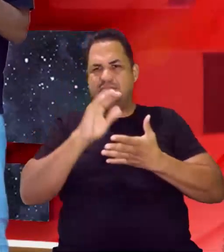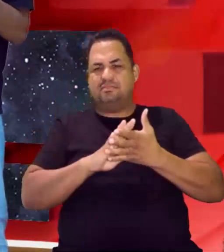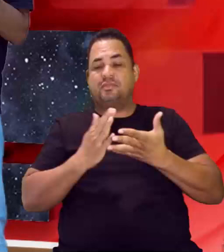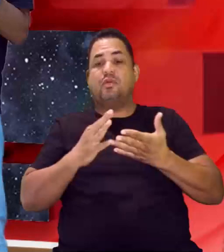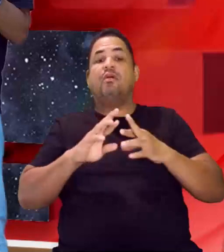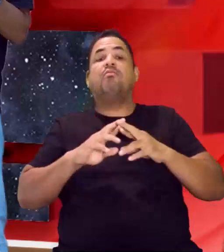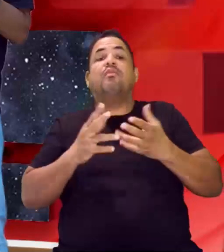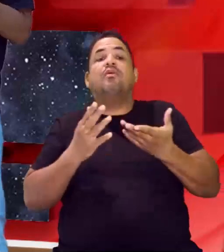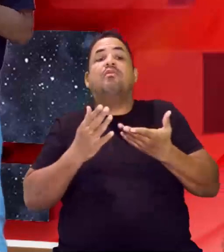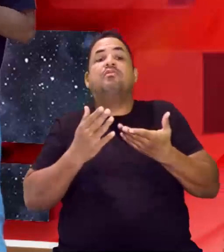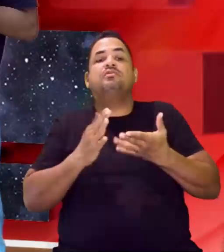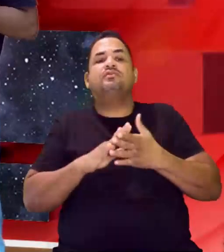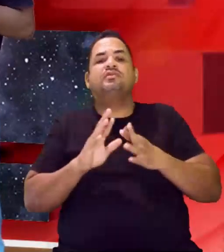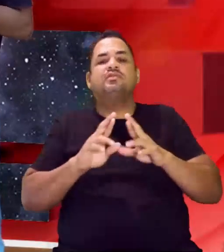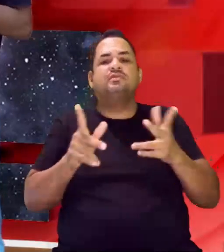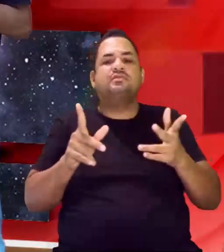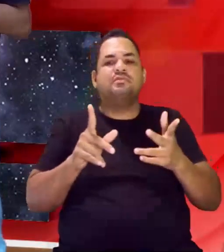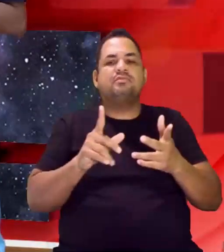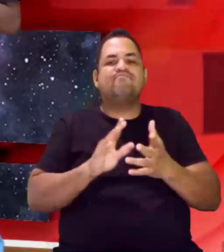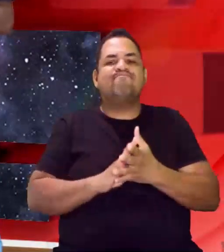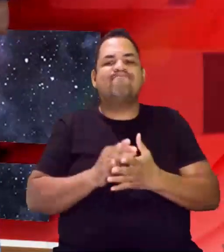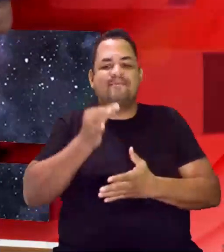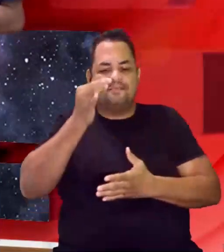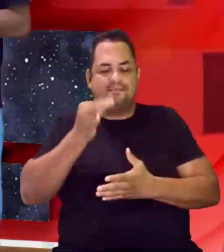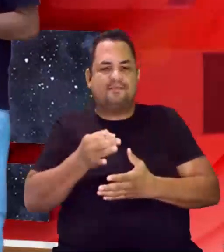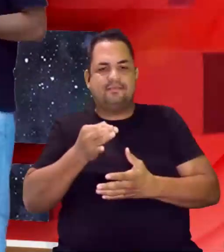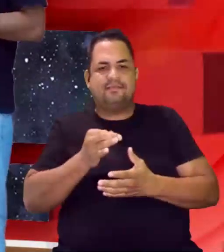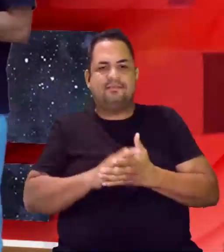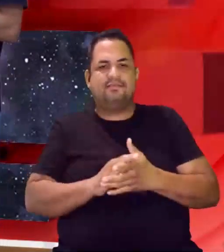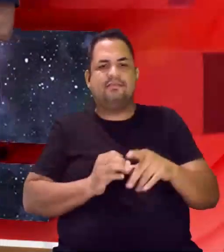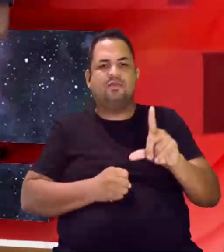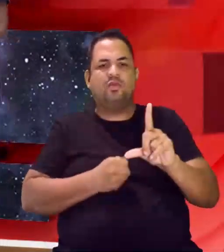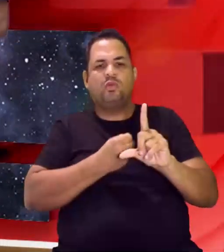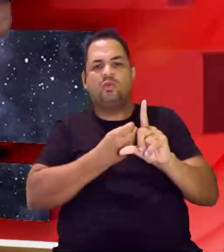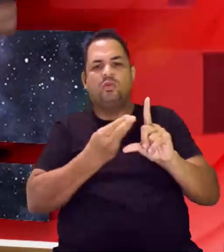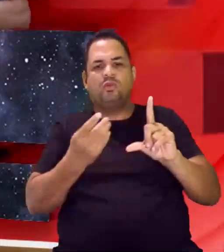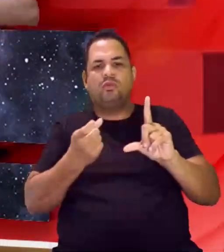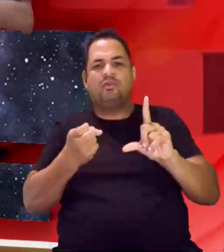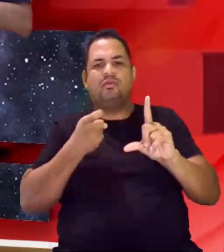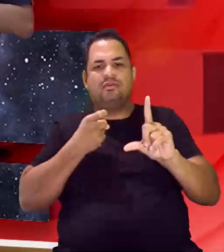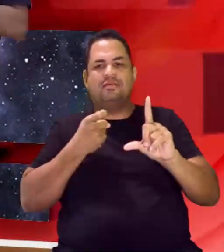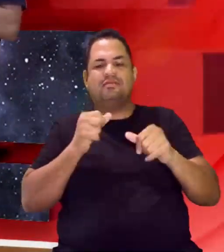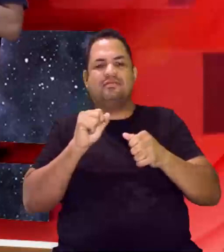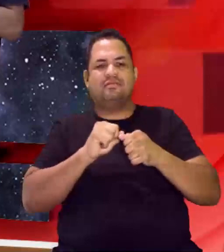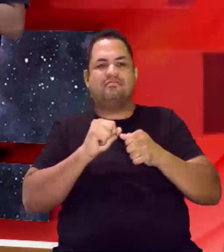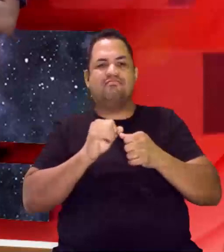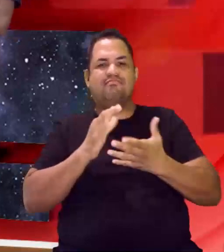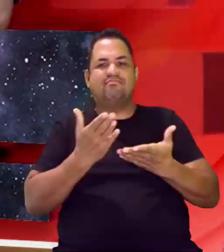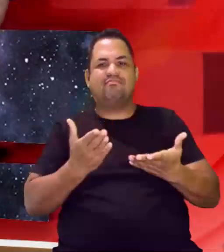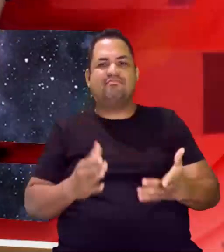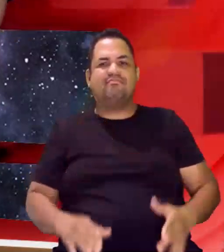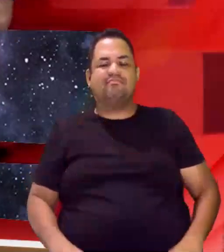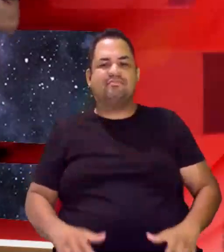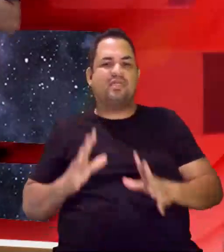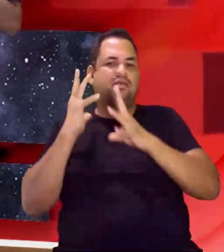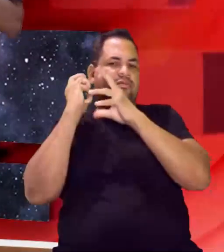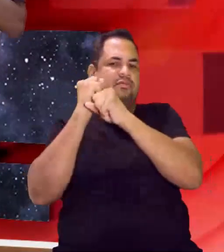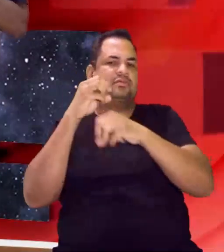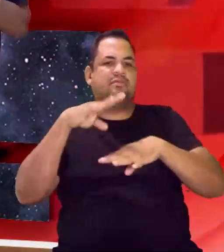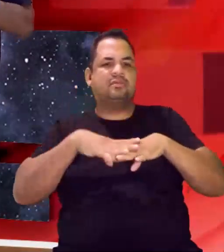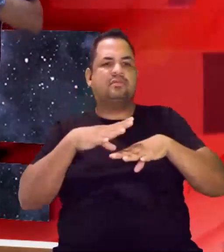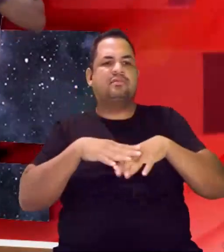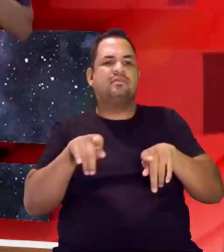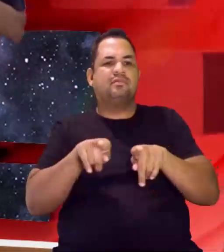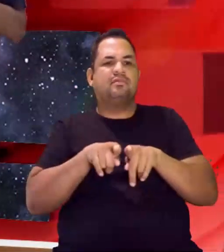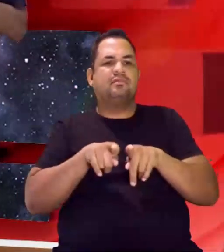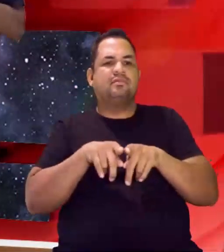ponto diferencial? ele acertou o logaritmo. Ele fez fica aqui pertinho. Ele fez o logaritmo e acertou. Olha aqui, revisão de matemática.